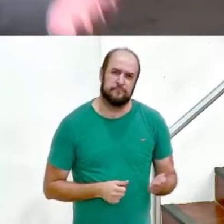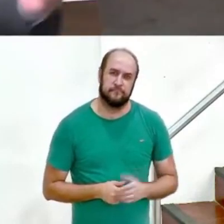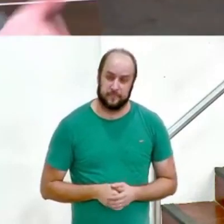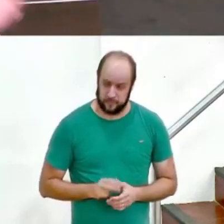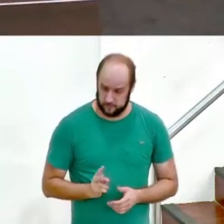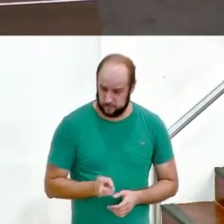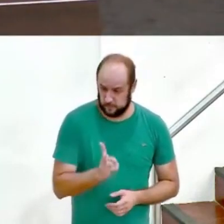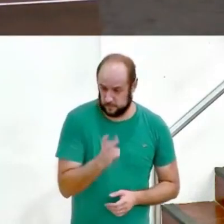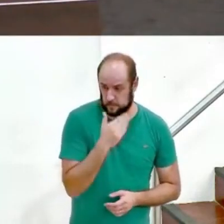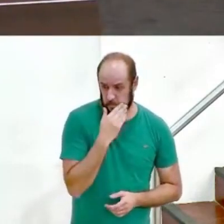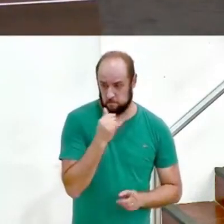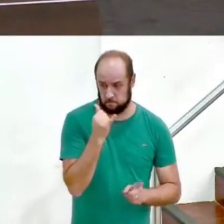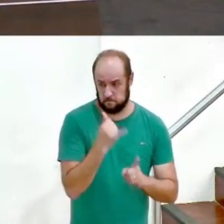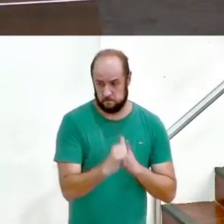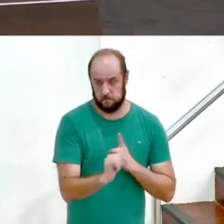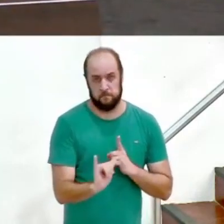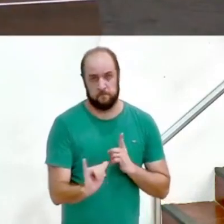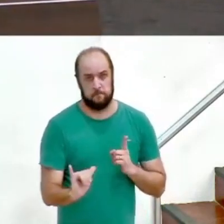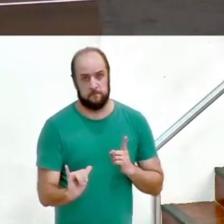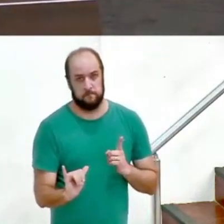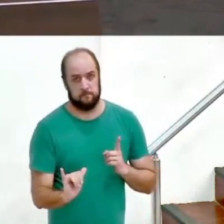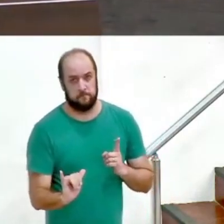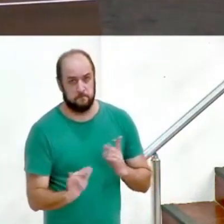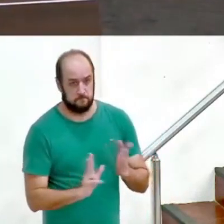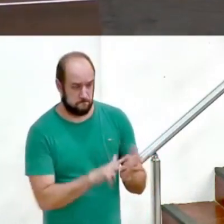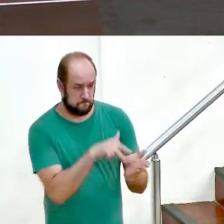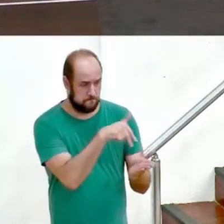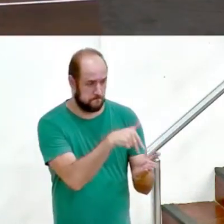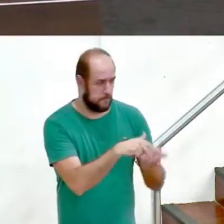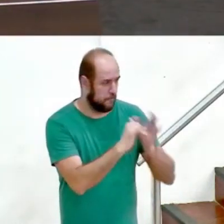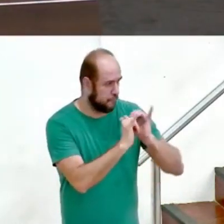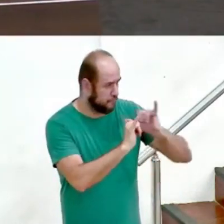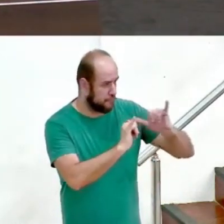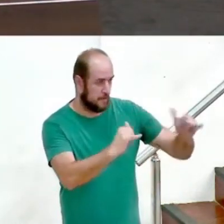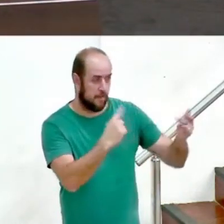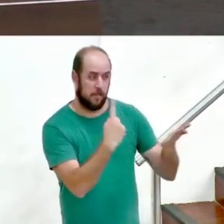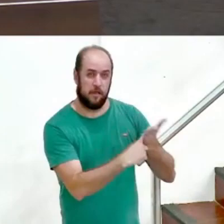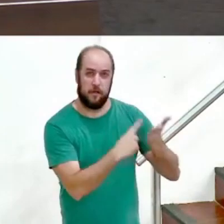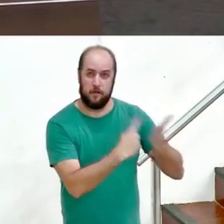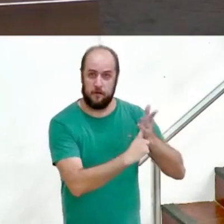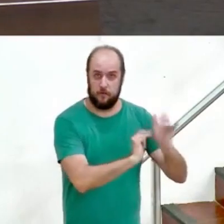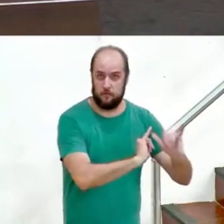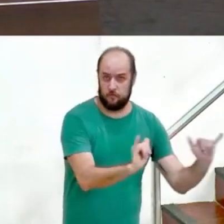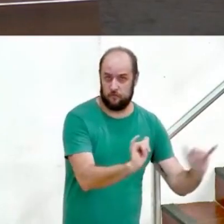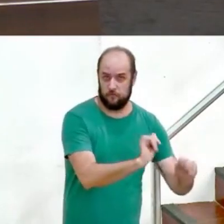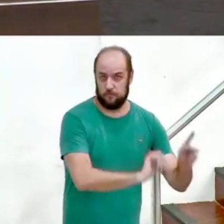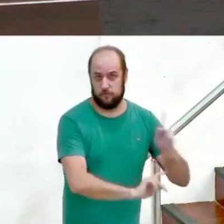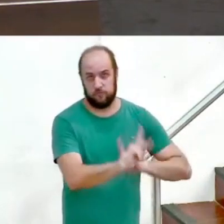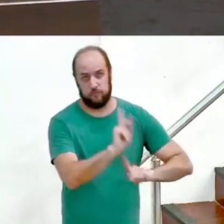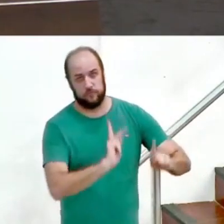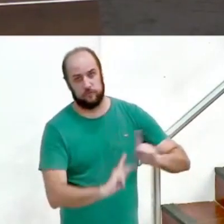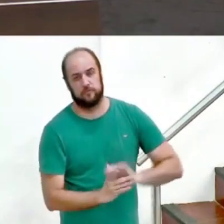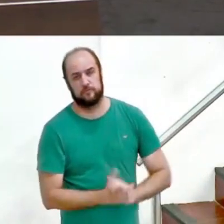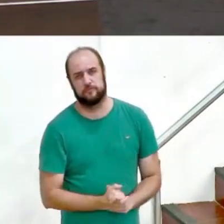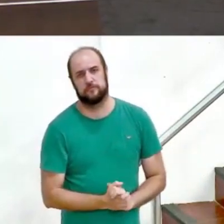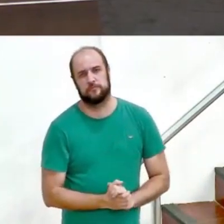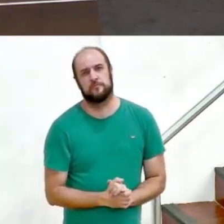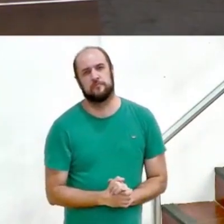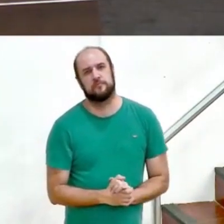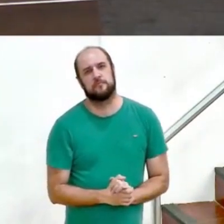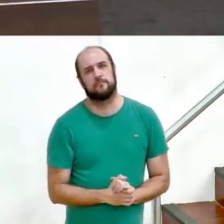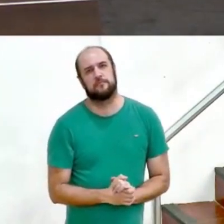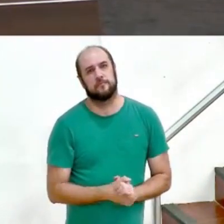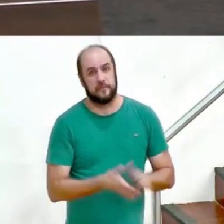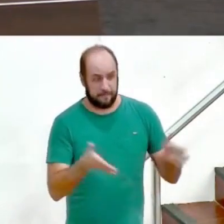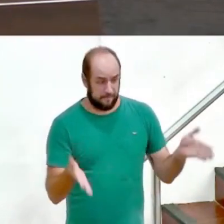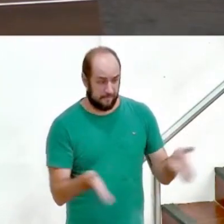Constantemente os profetas eram levantados e traziam palavras de advertência ao povo. De advertência ao povo. De